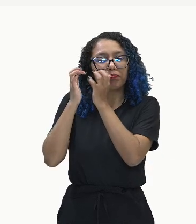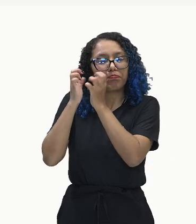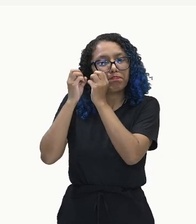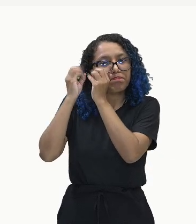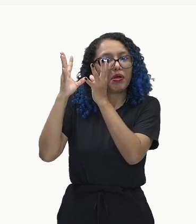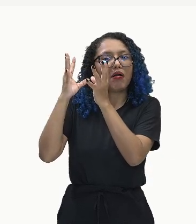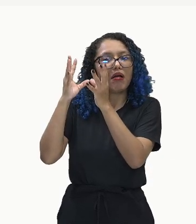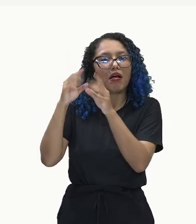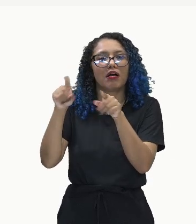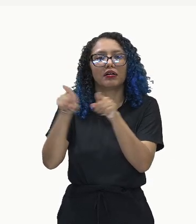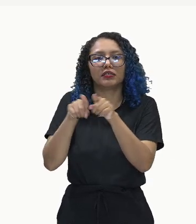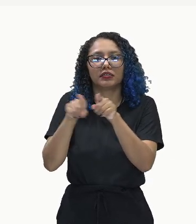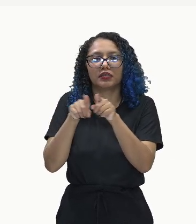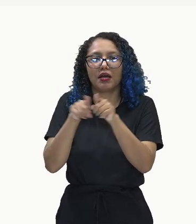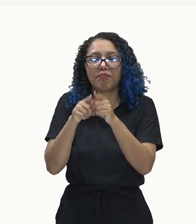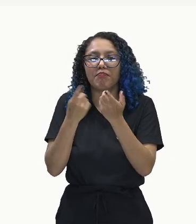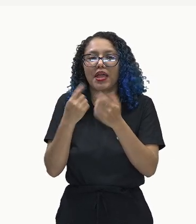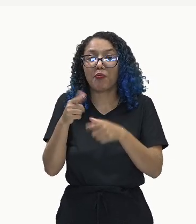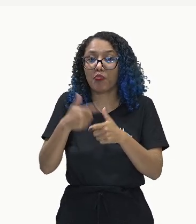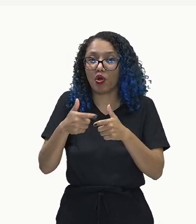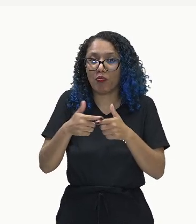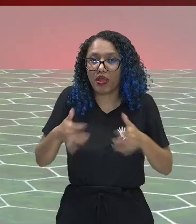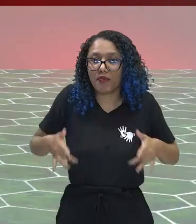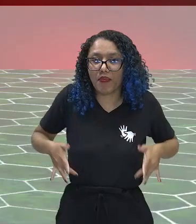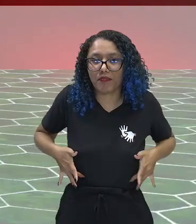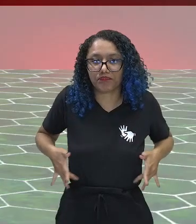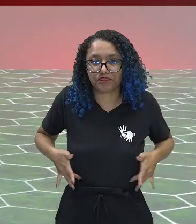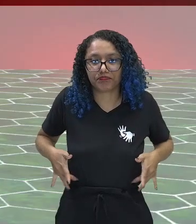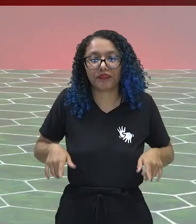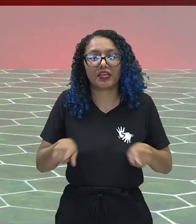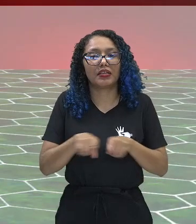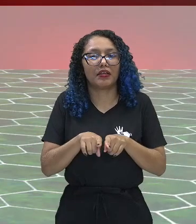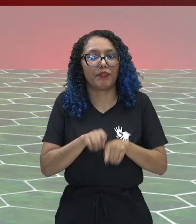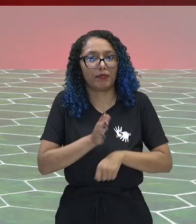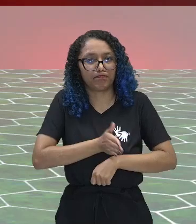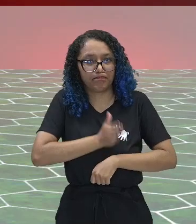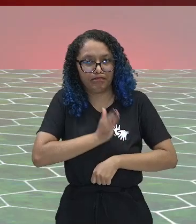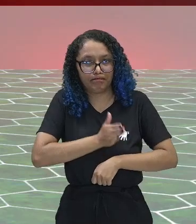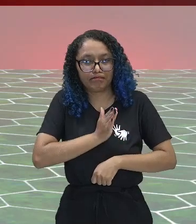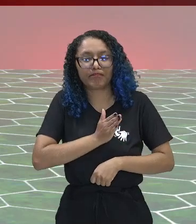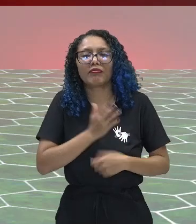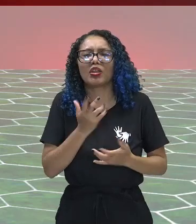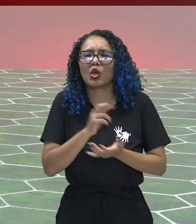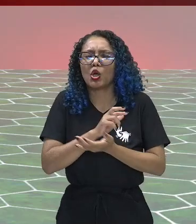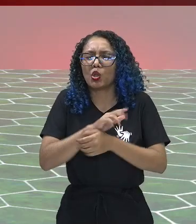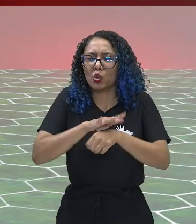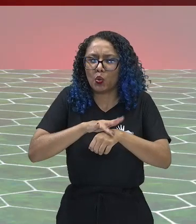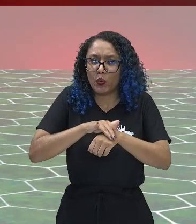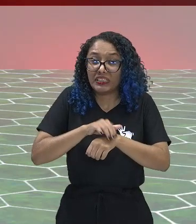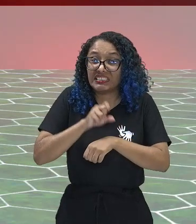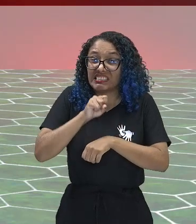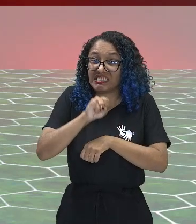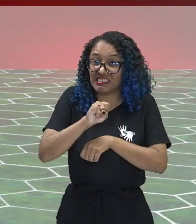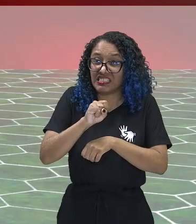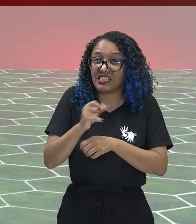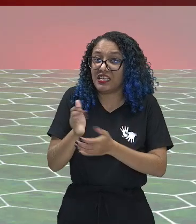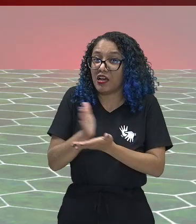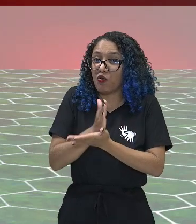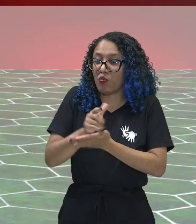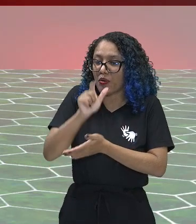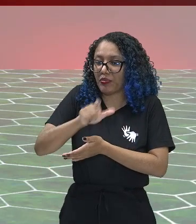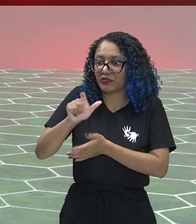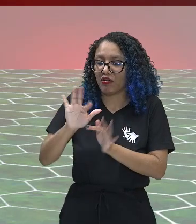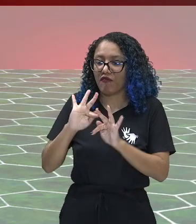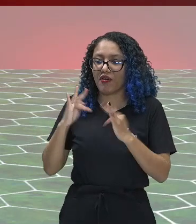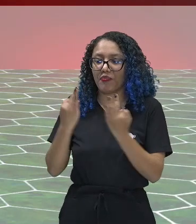insuficiência renal e cardíaca, tá? Então, são doenças que quem tem na família já deve ter